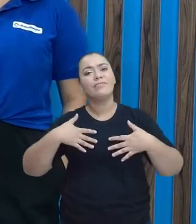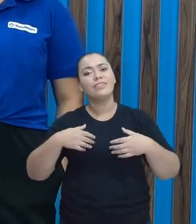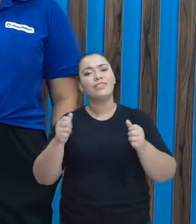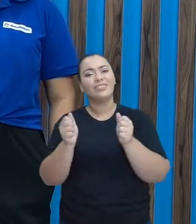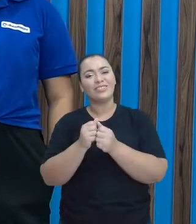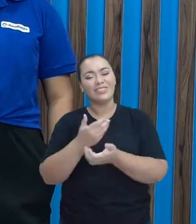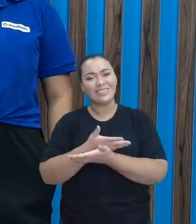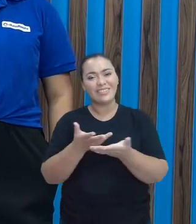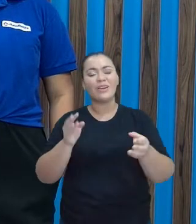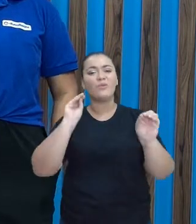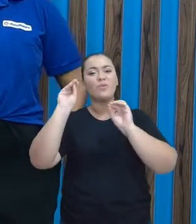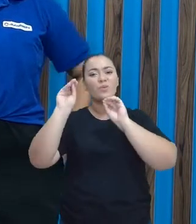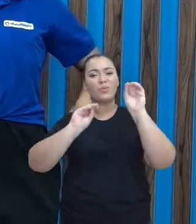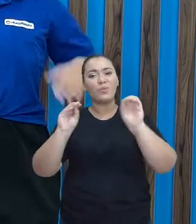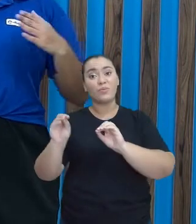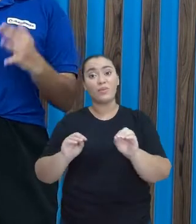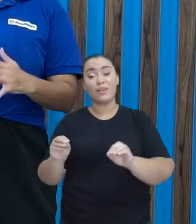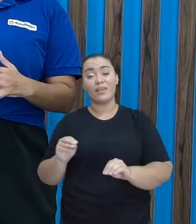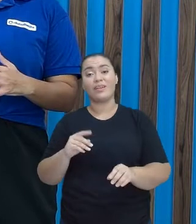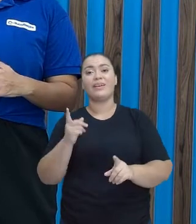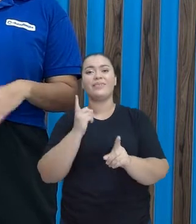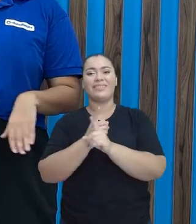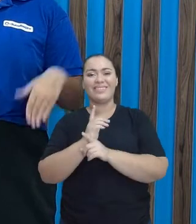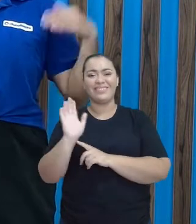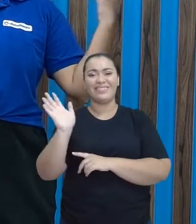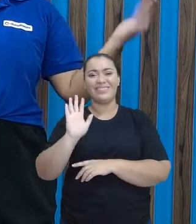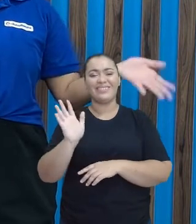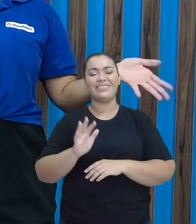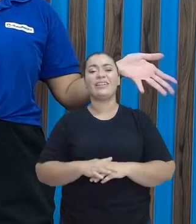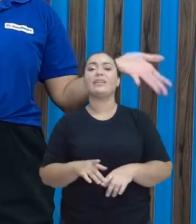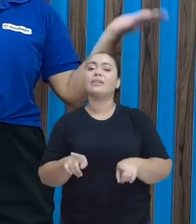vocês. Um beijo e até logo. Obrigada,